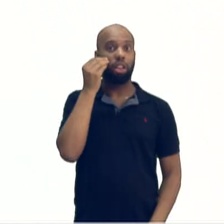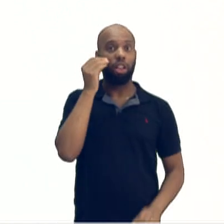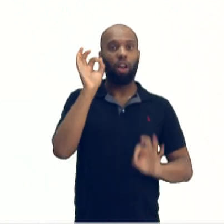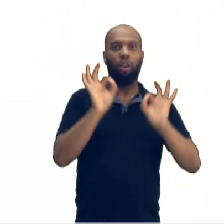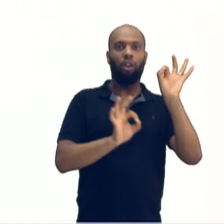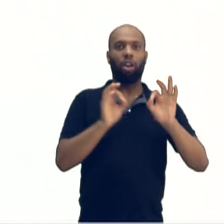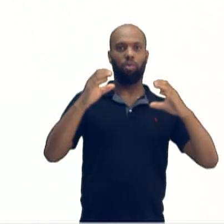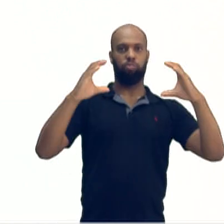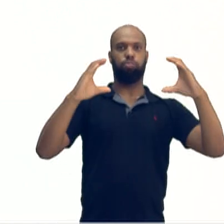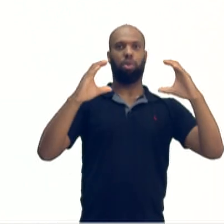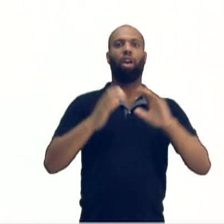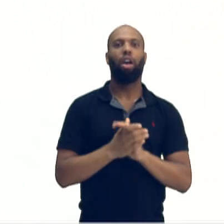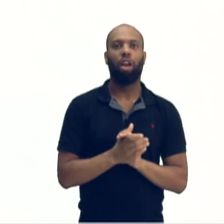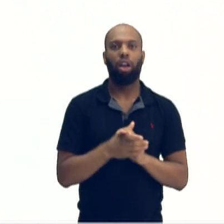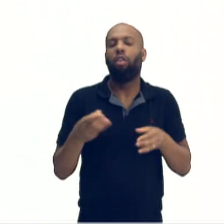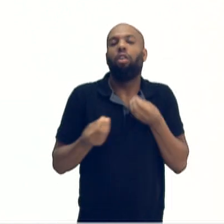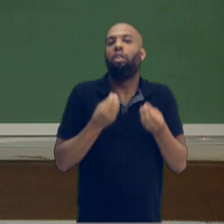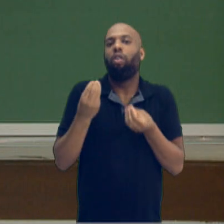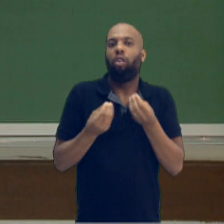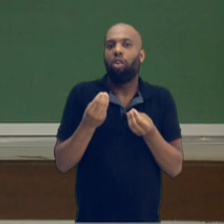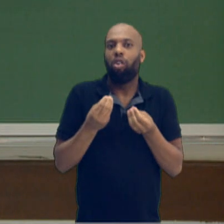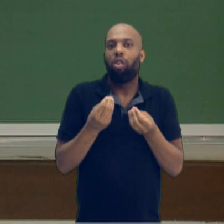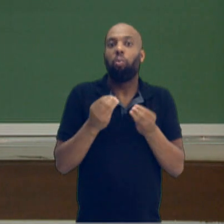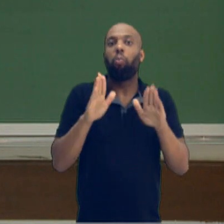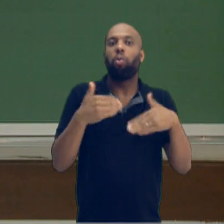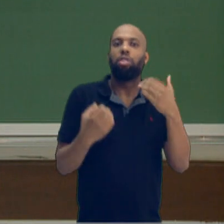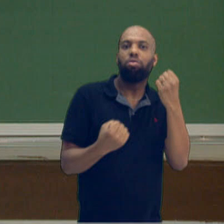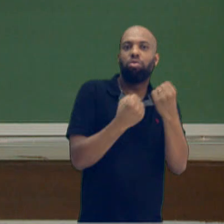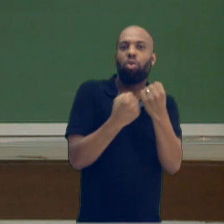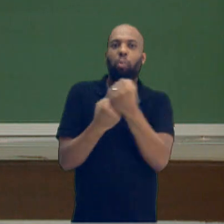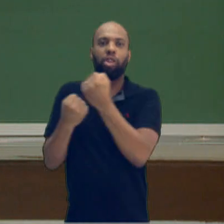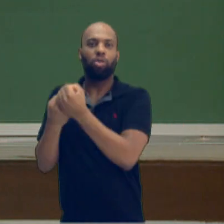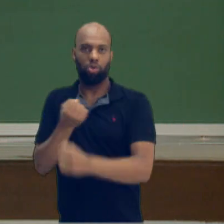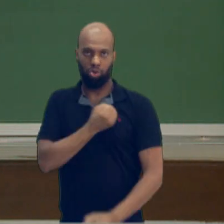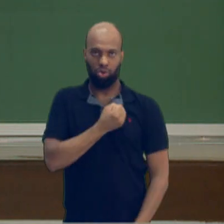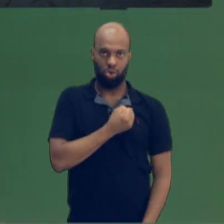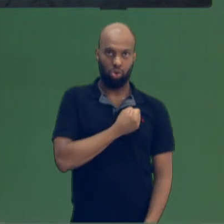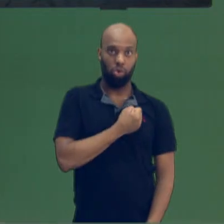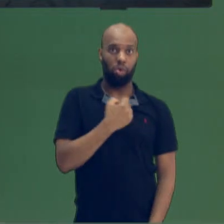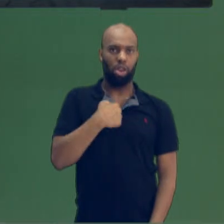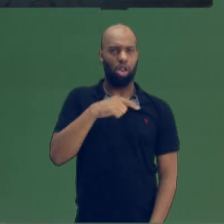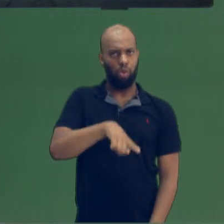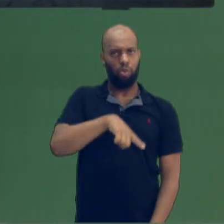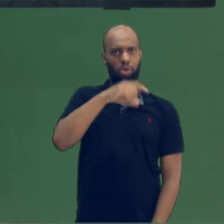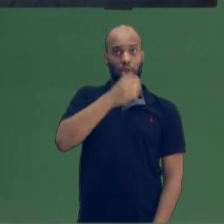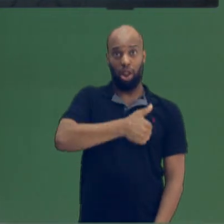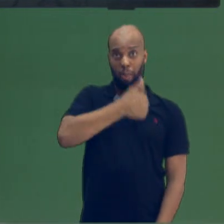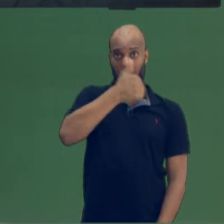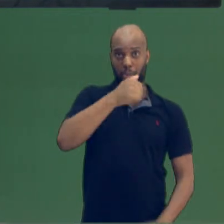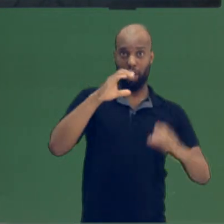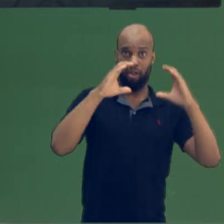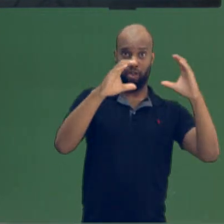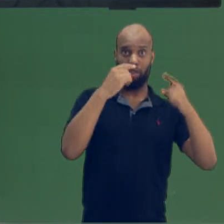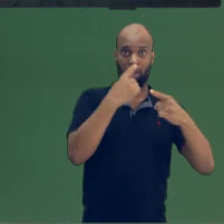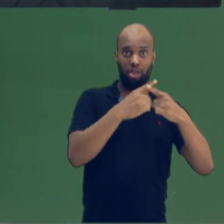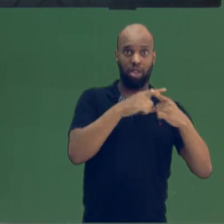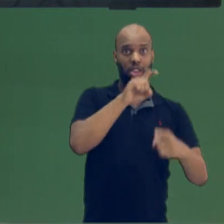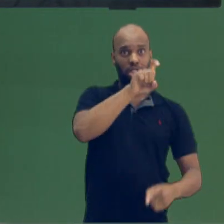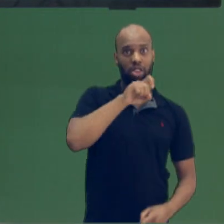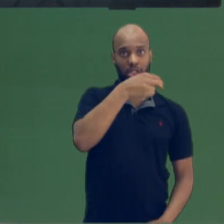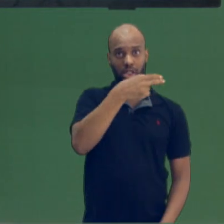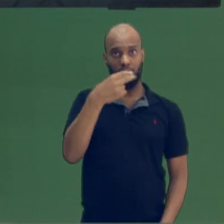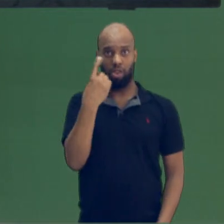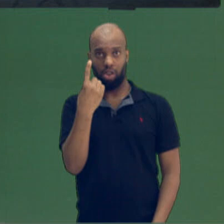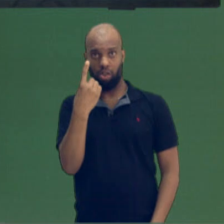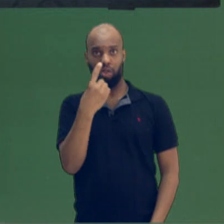montar a nossa função. Para isso, a gente substitui os valores, tá? Escolhi a primeira função, onde o x vale 1 e a